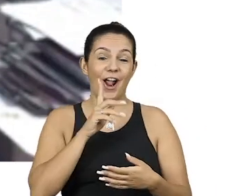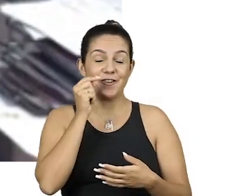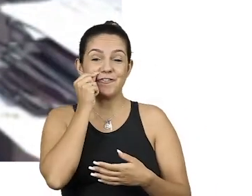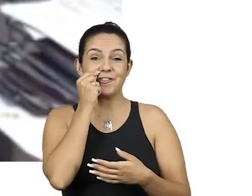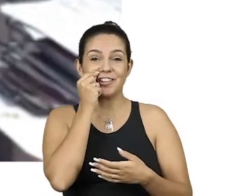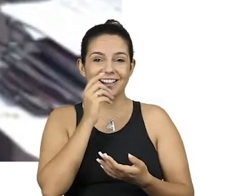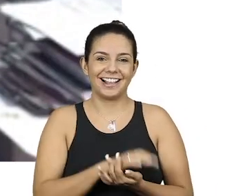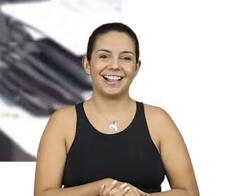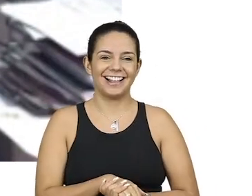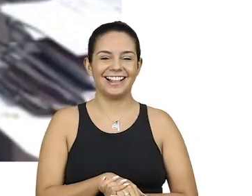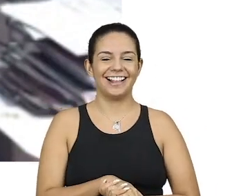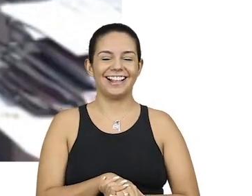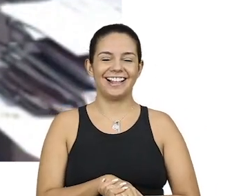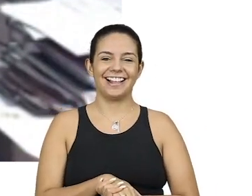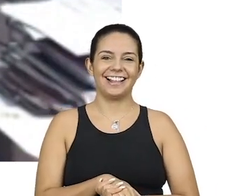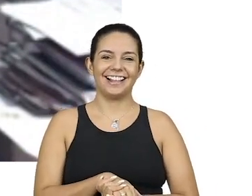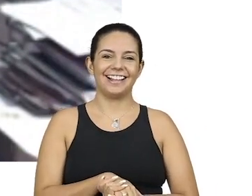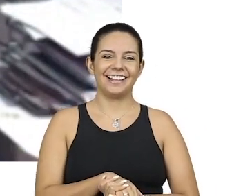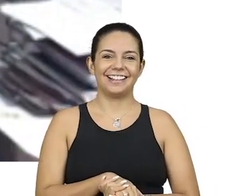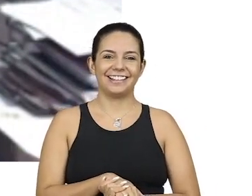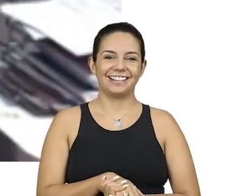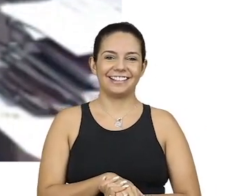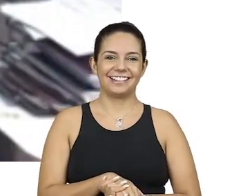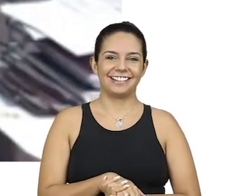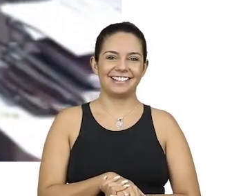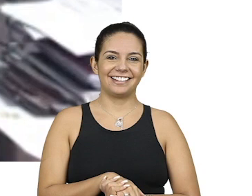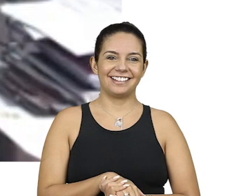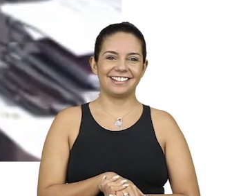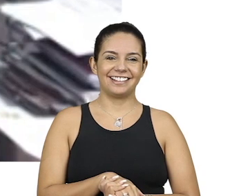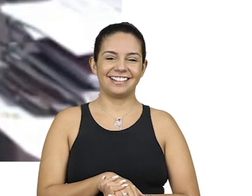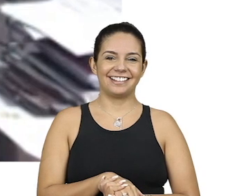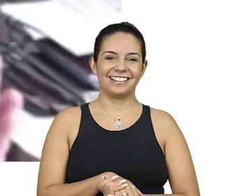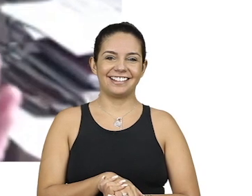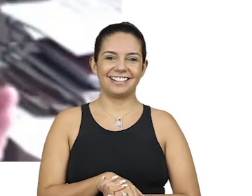eu falei Fusca e a